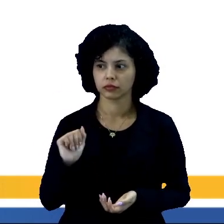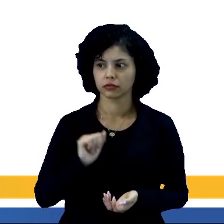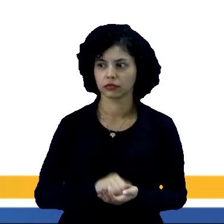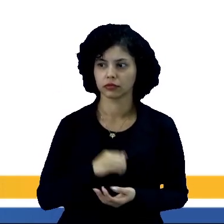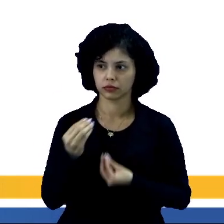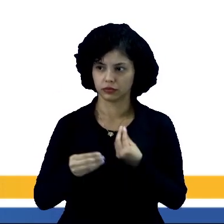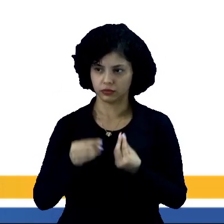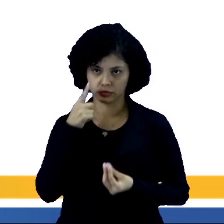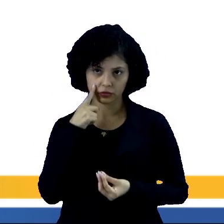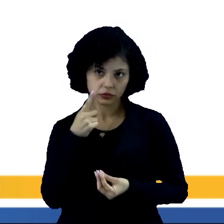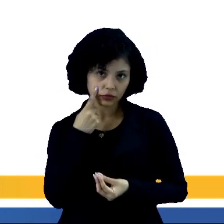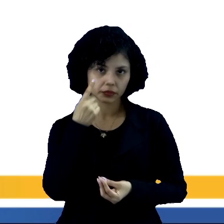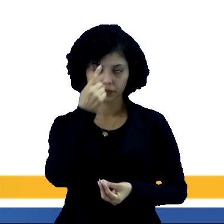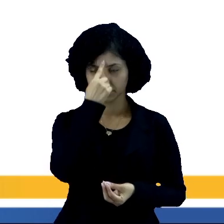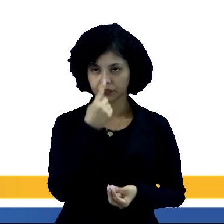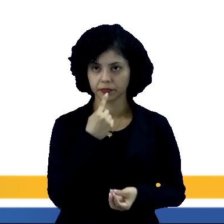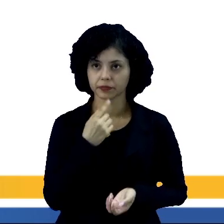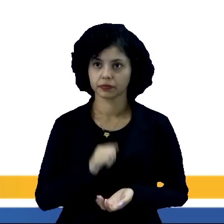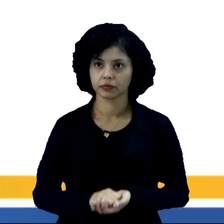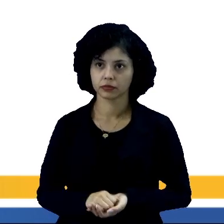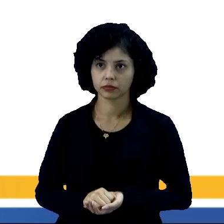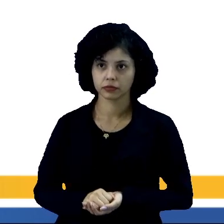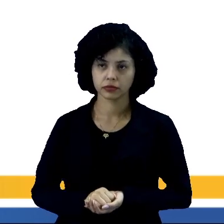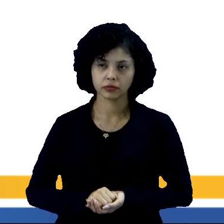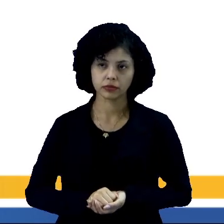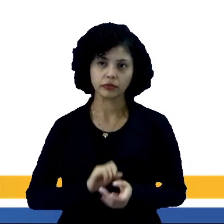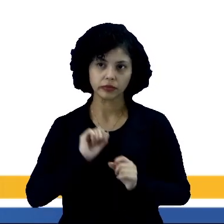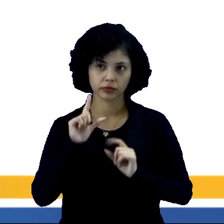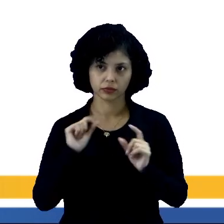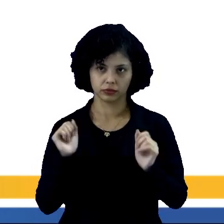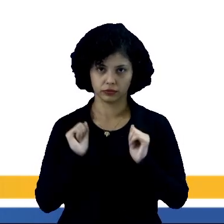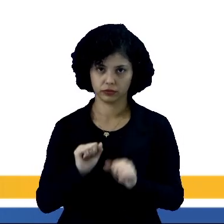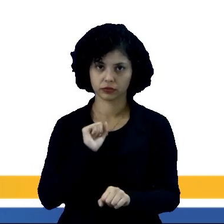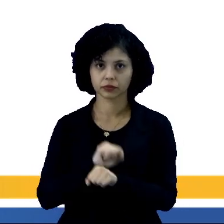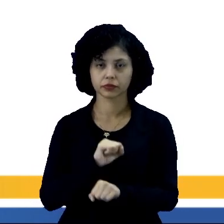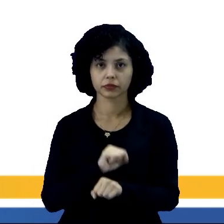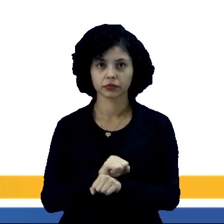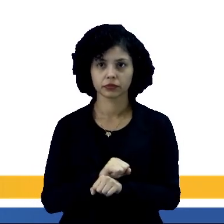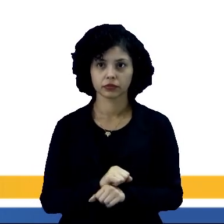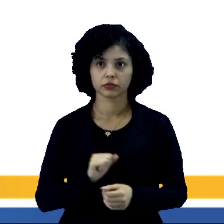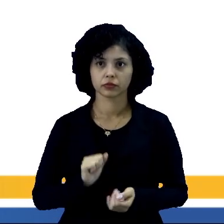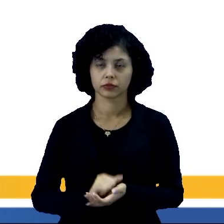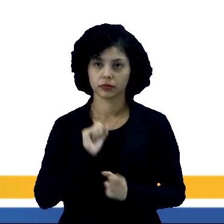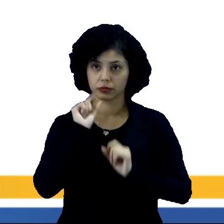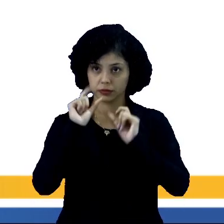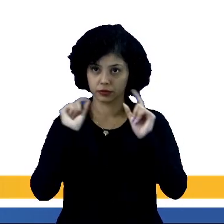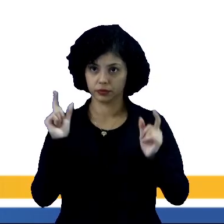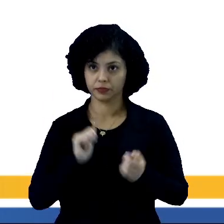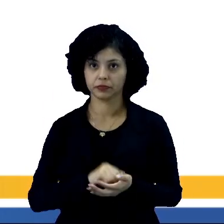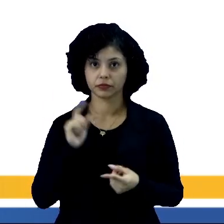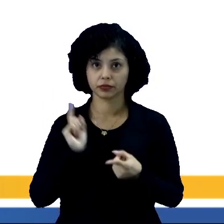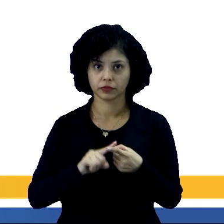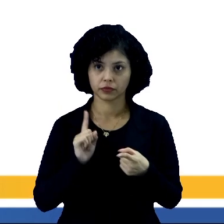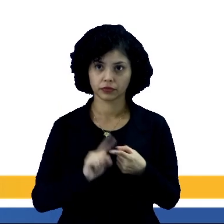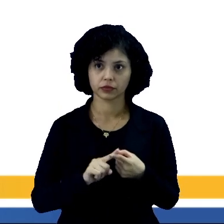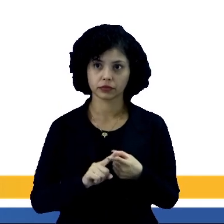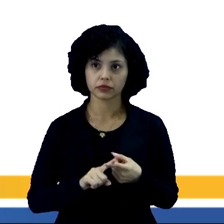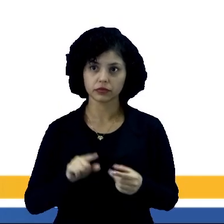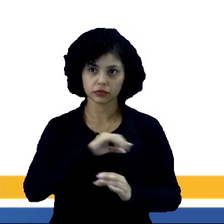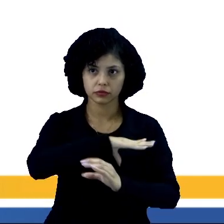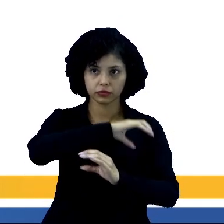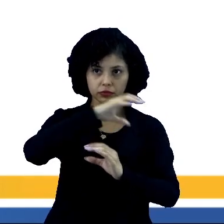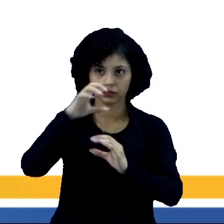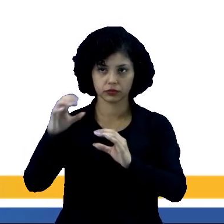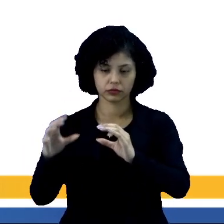planetária, como vocês podem ver aí na imagem. Essa nebulosa, espera-se que ela seja muito brilhante, porque ela vai ser